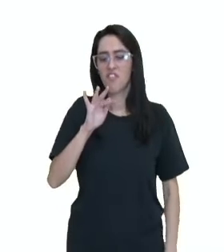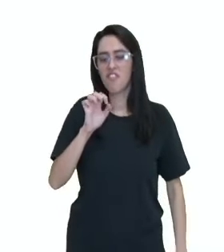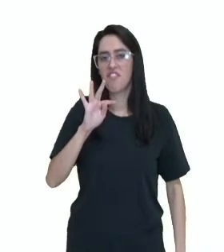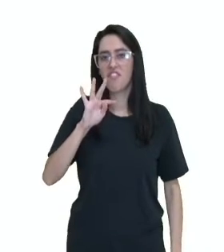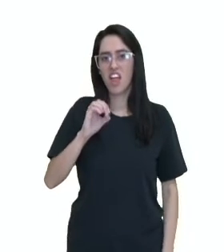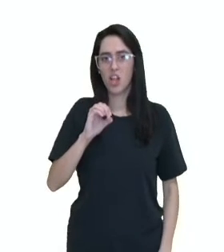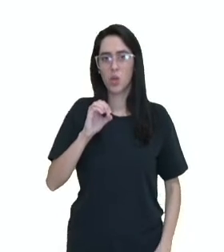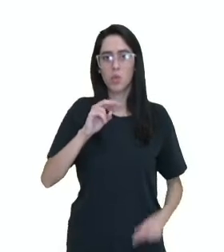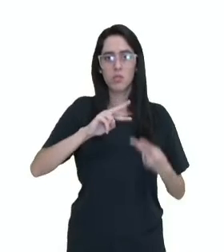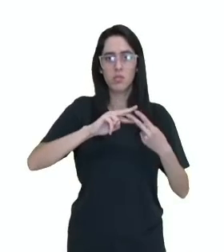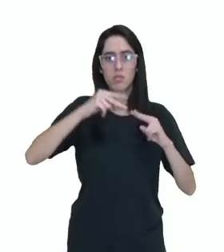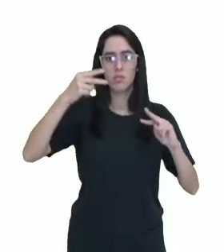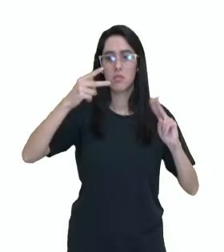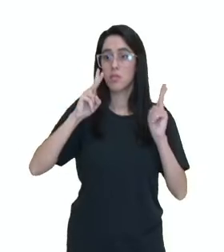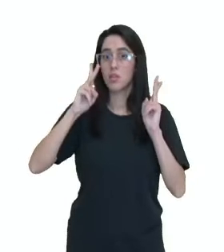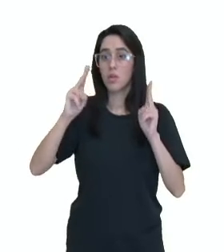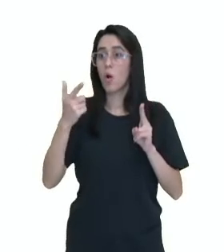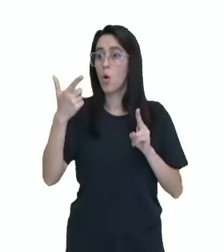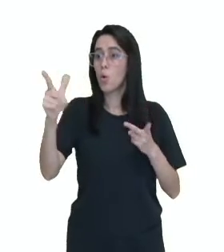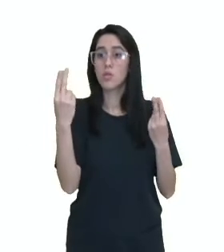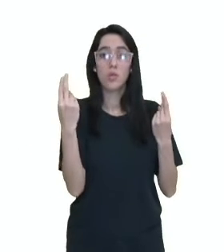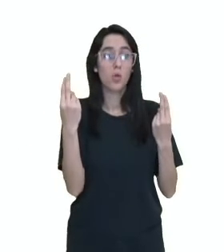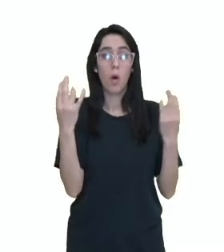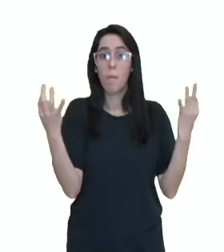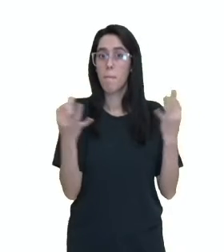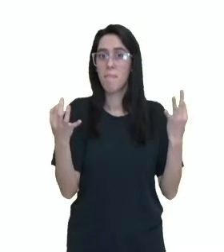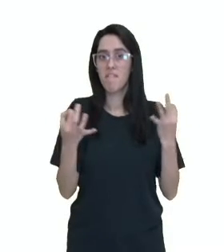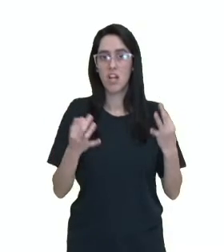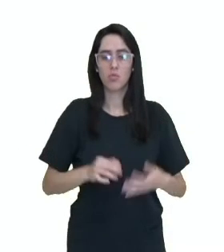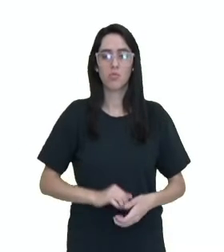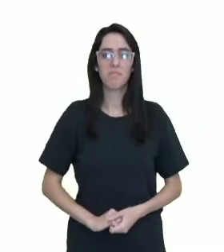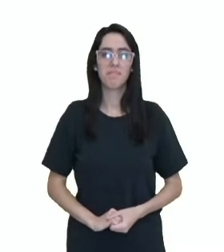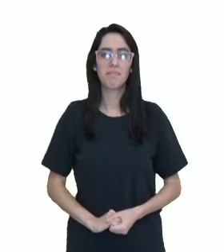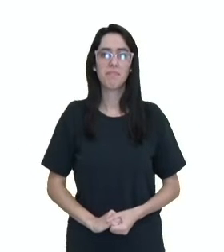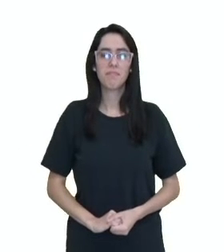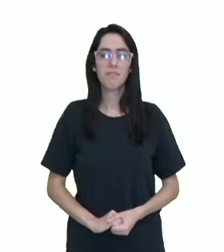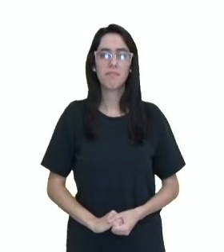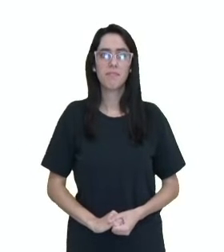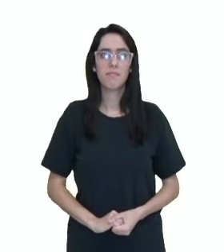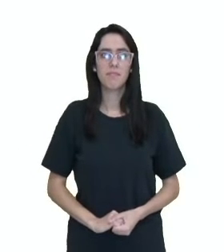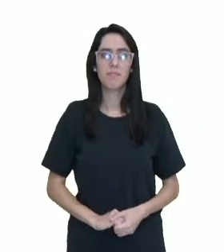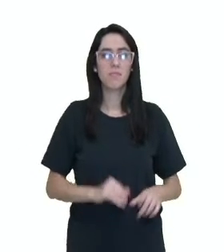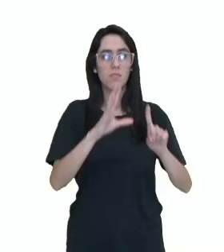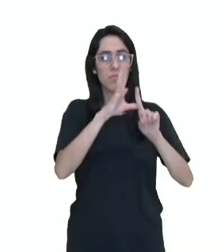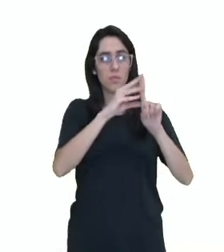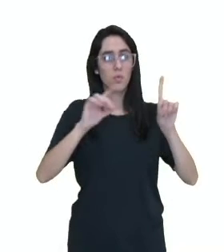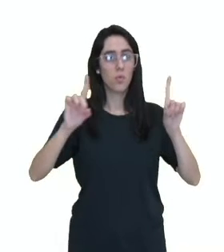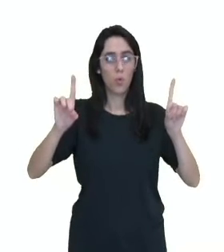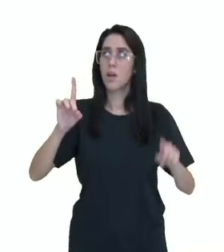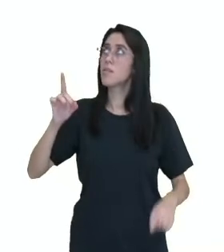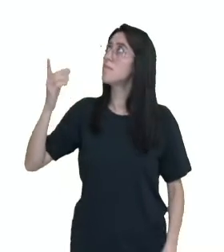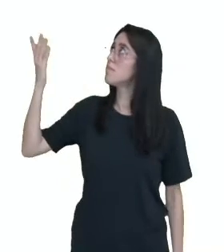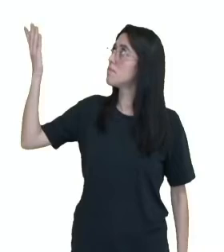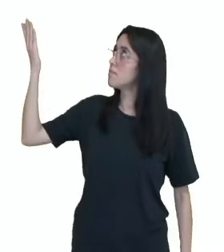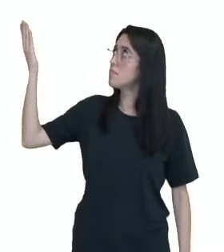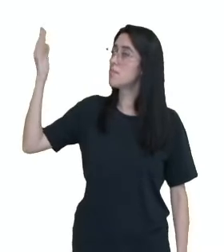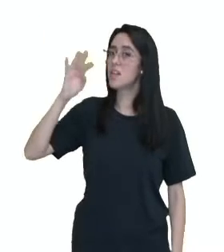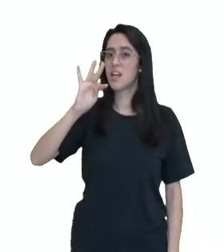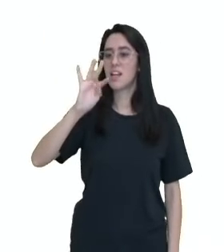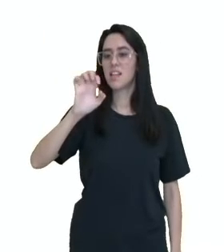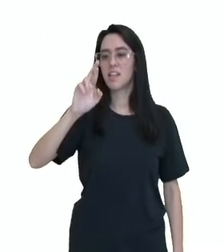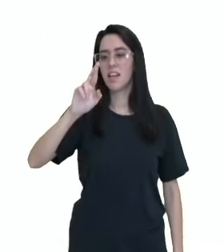geneticamente idêntico ao doador daquele material genético. A clonagem terapêutica, ela tem a ver